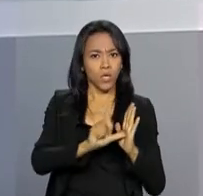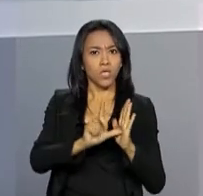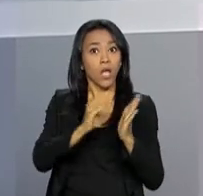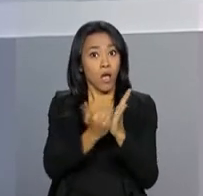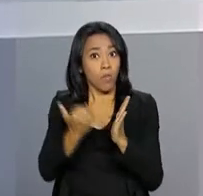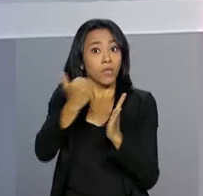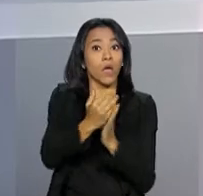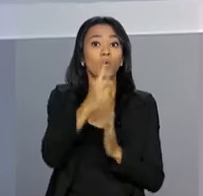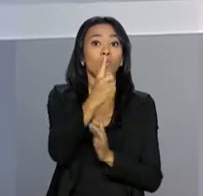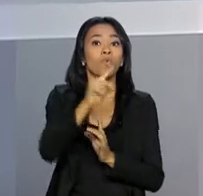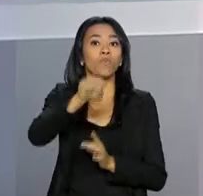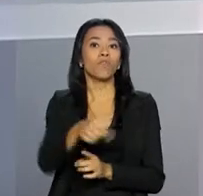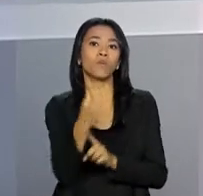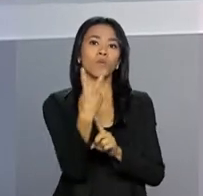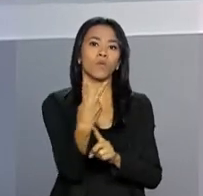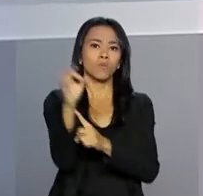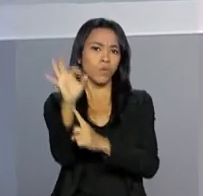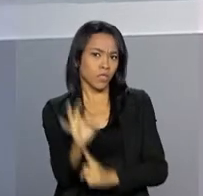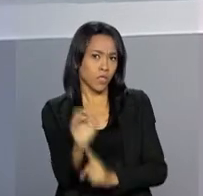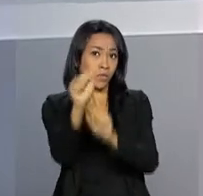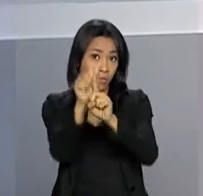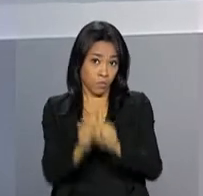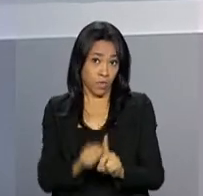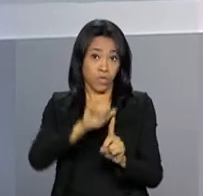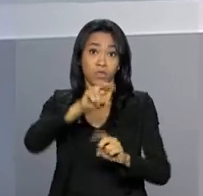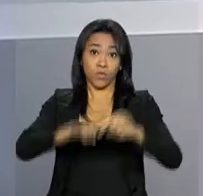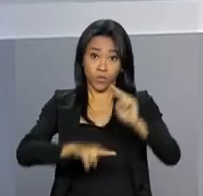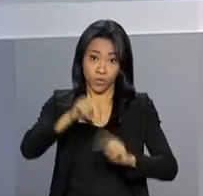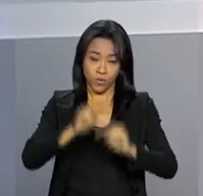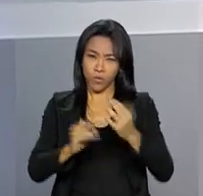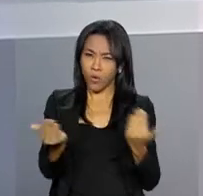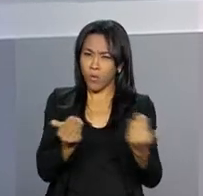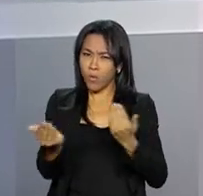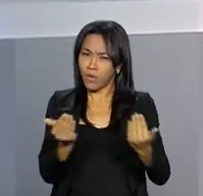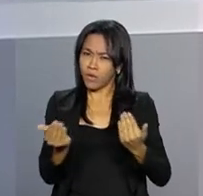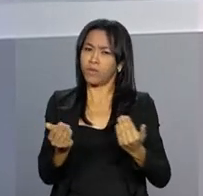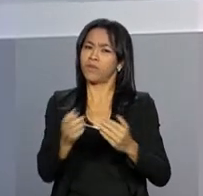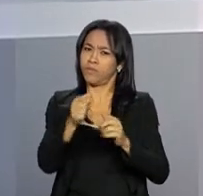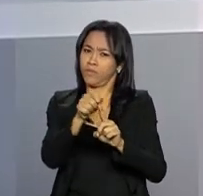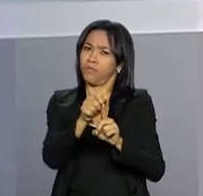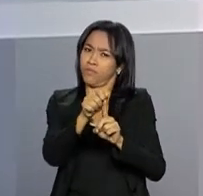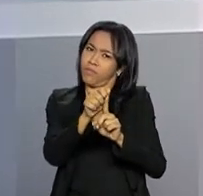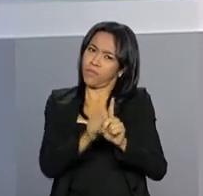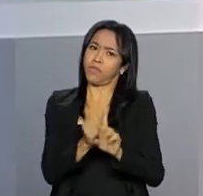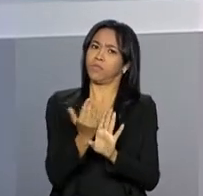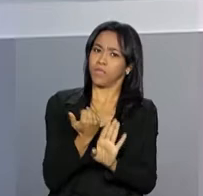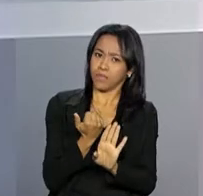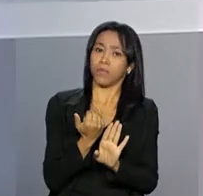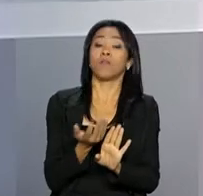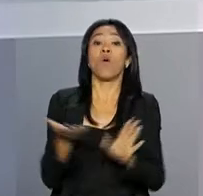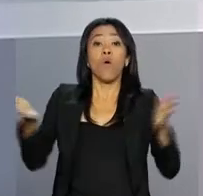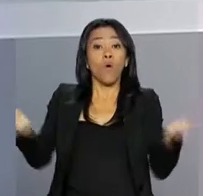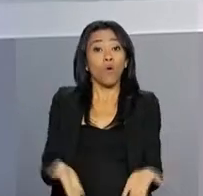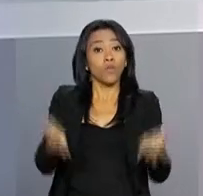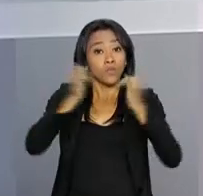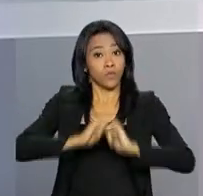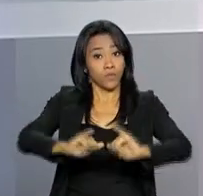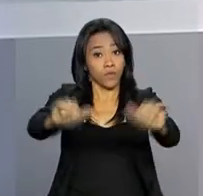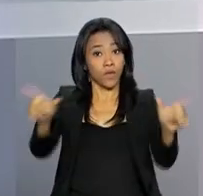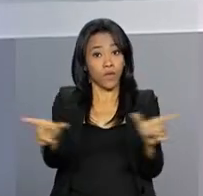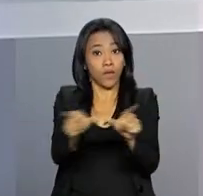1,2 por cento em junho em comparação ao mês anterior os dados foram divulgados hoje pelo ibge